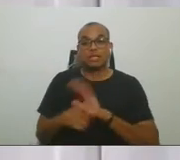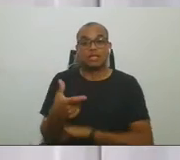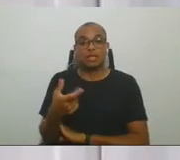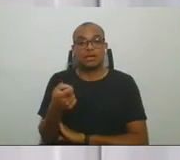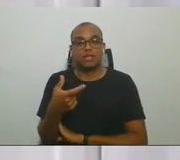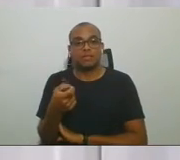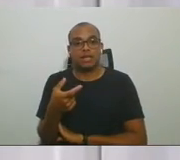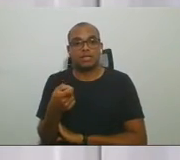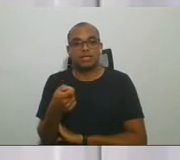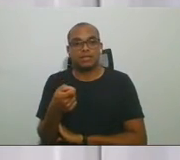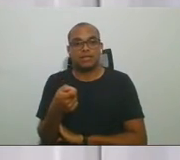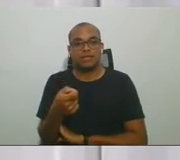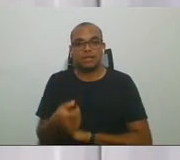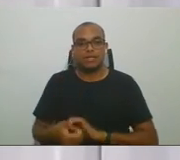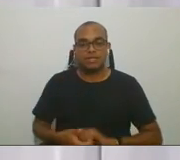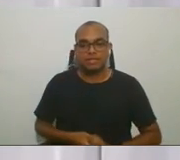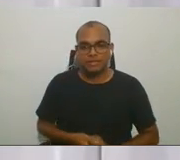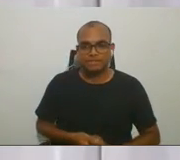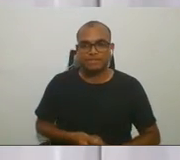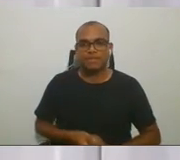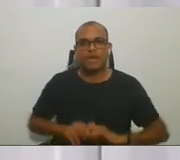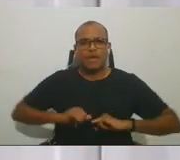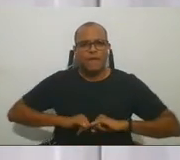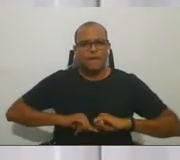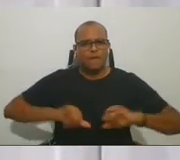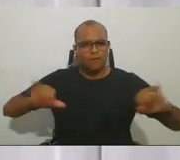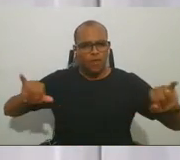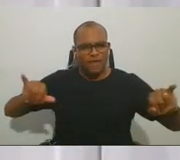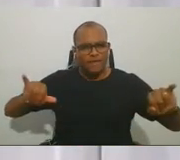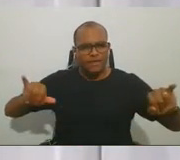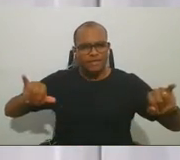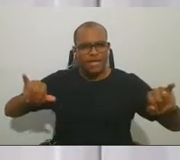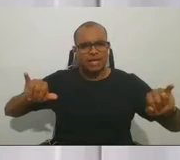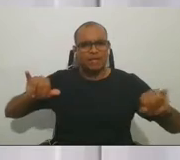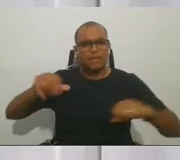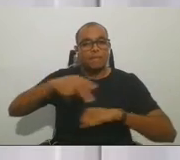Vou citar a radicalização do Uruguai,